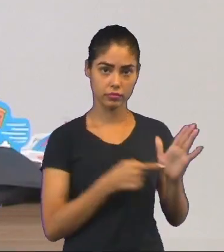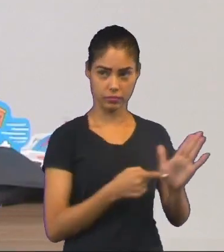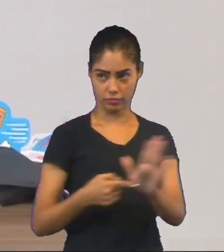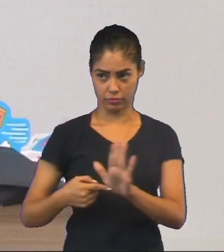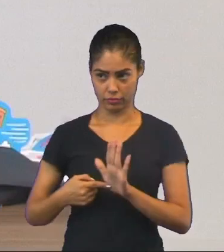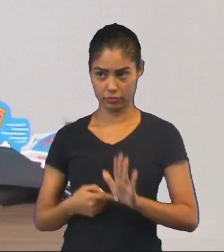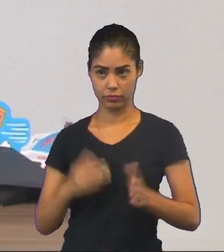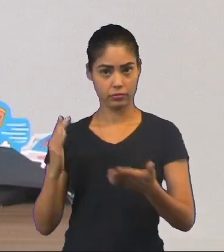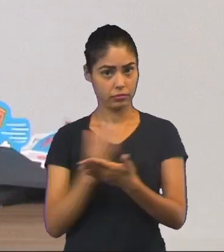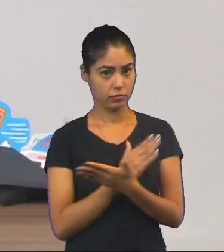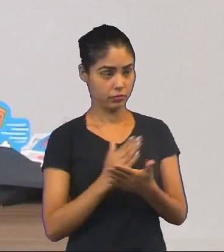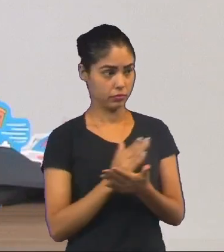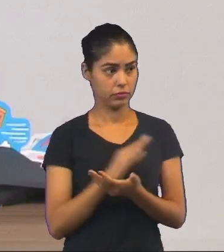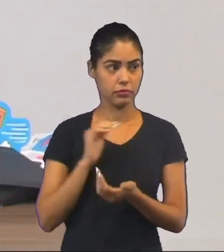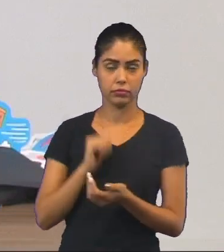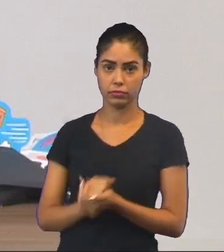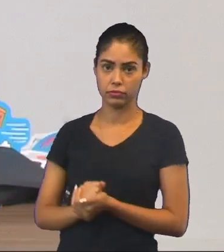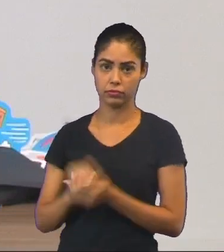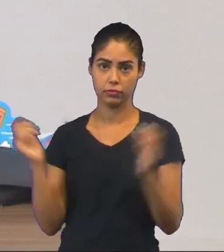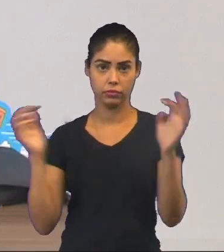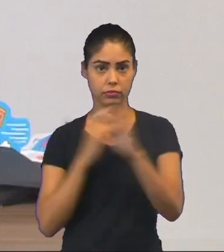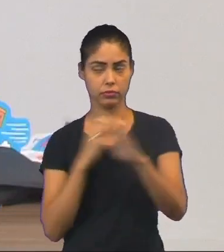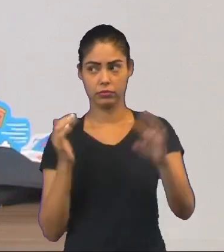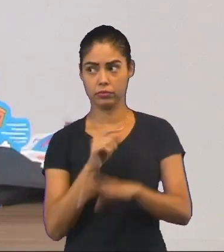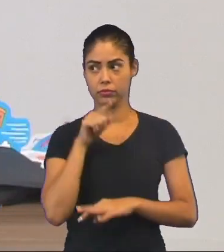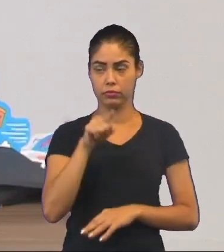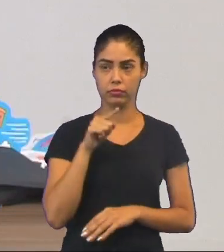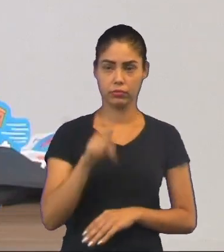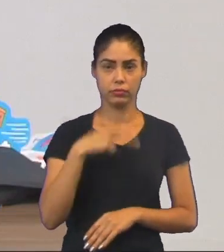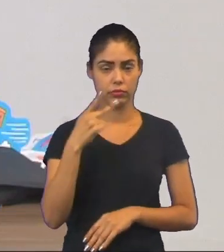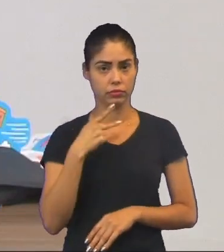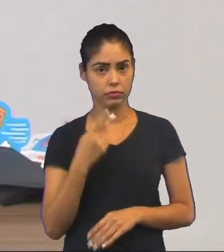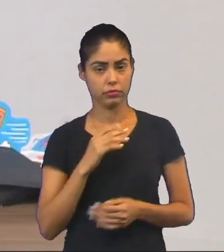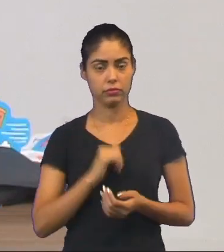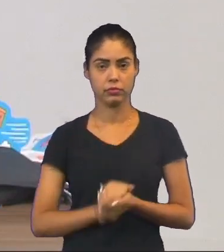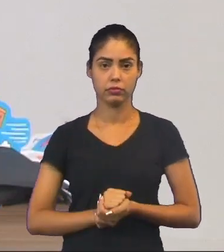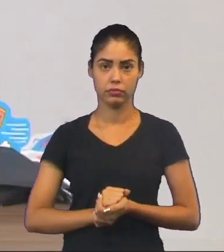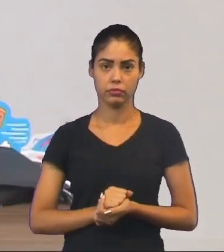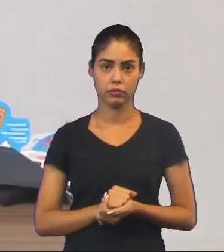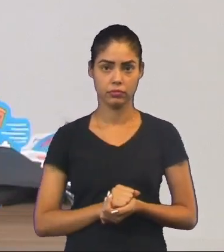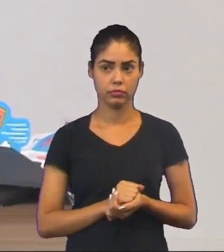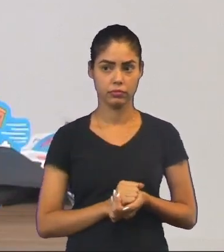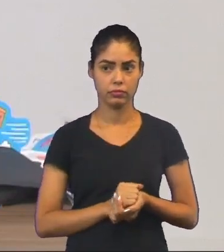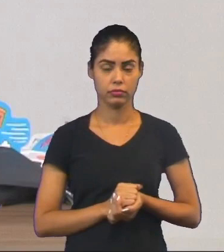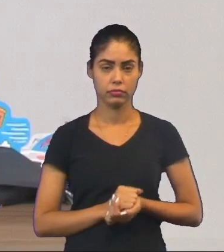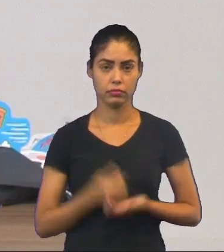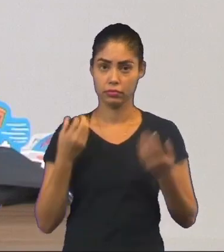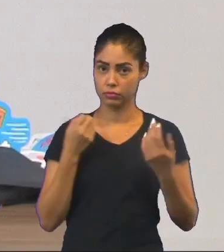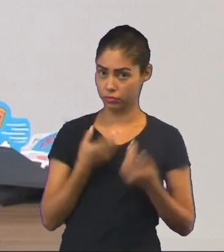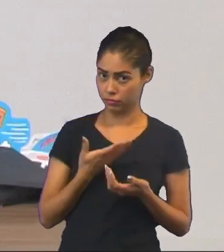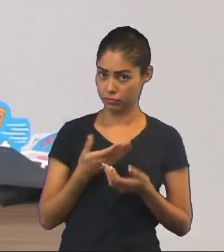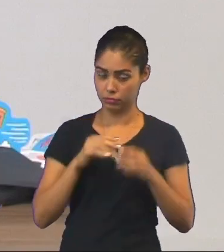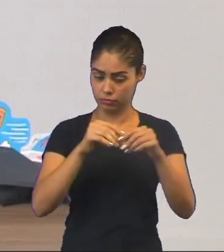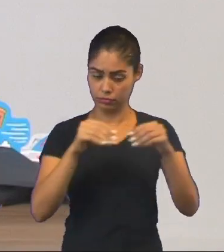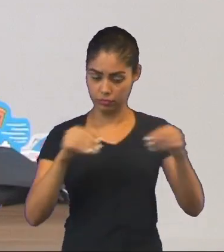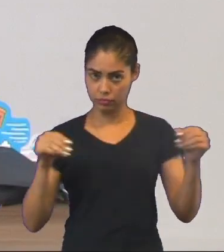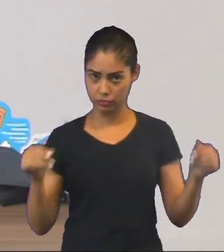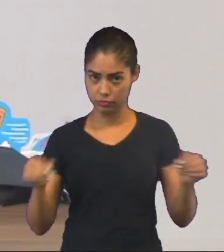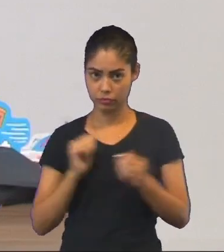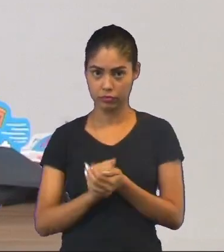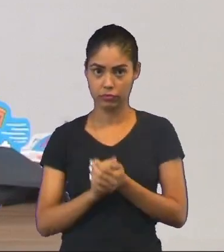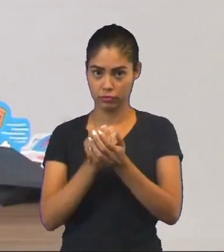mostrar para vocês alguns meios de transportes e vocês vão me dizer se esse meio de transporte é um meio de transporte